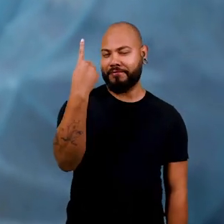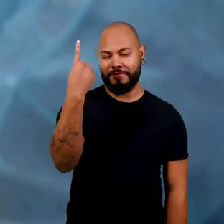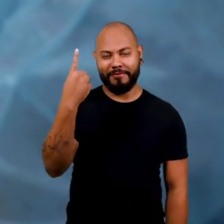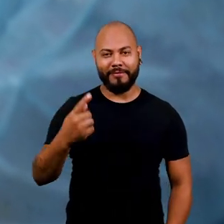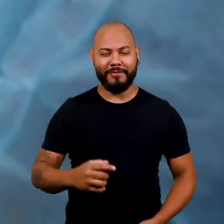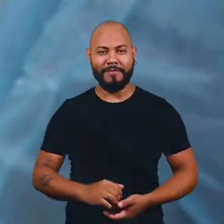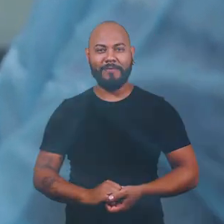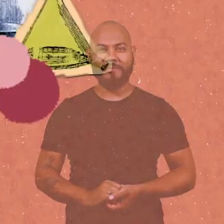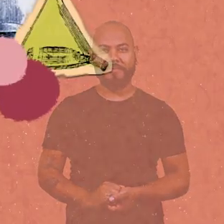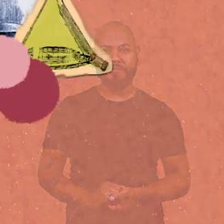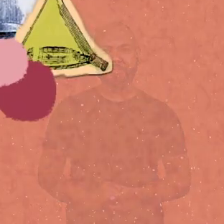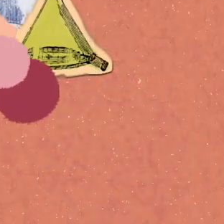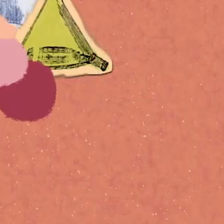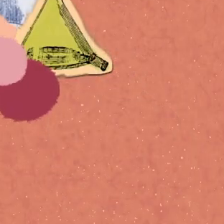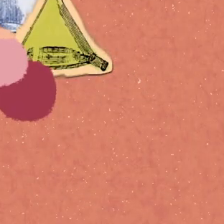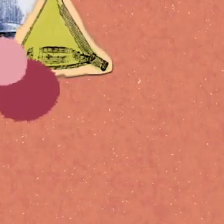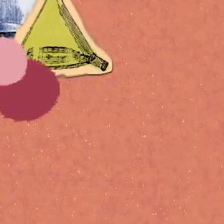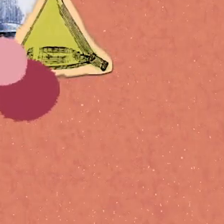mulher negra.